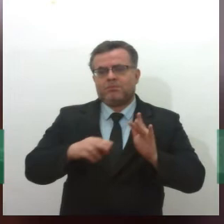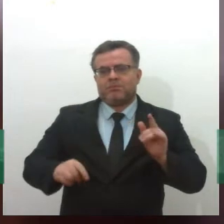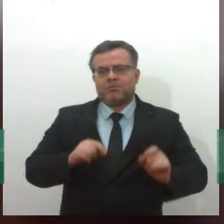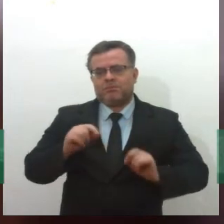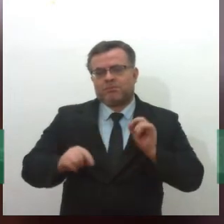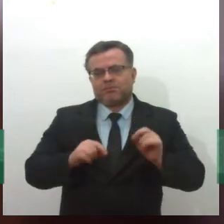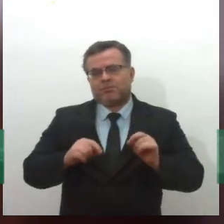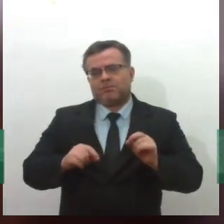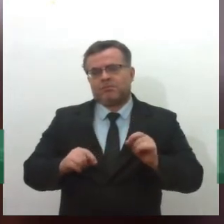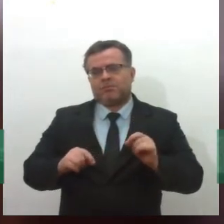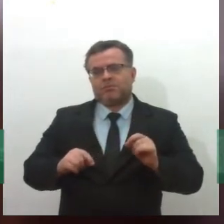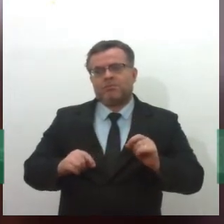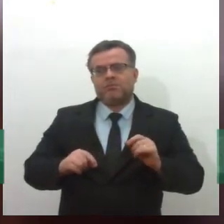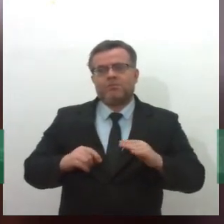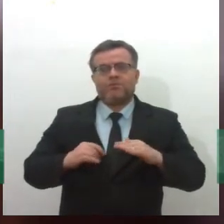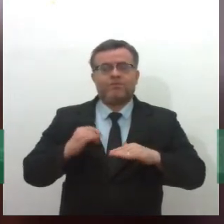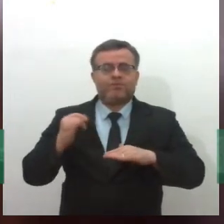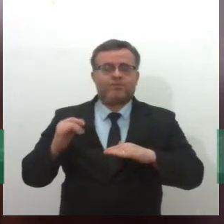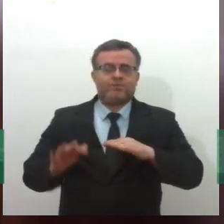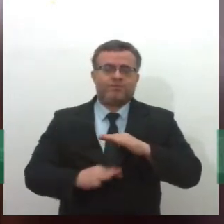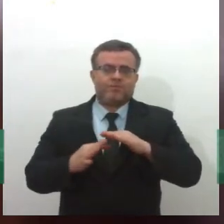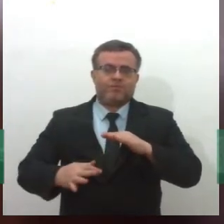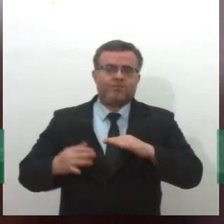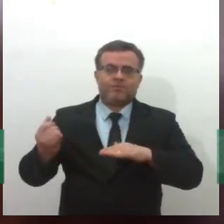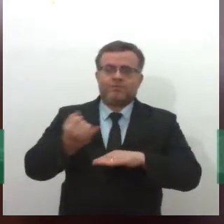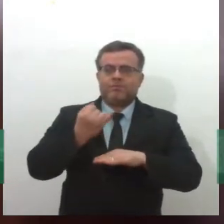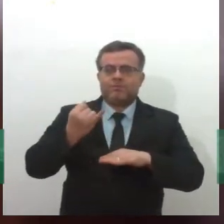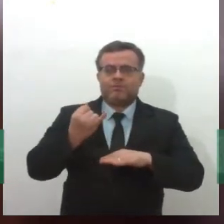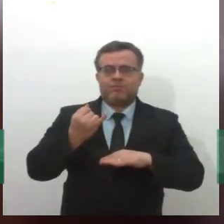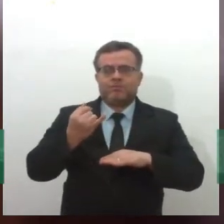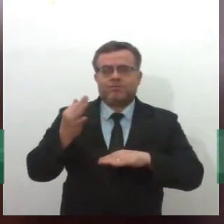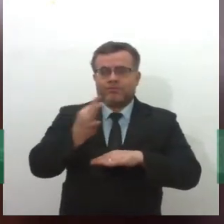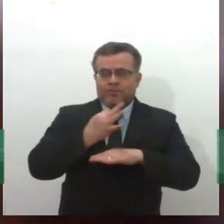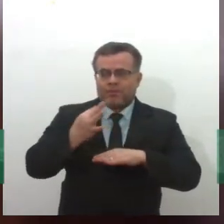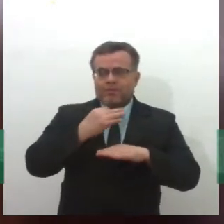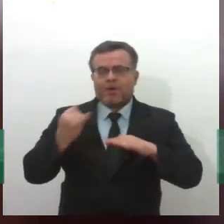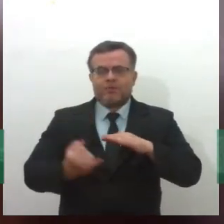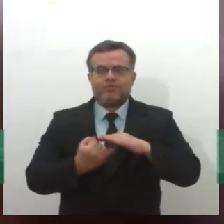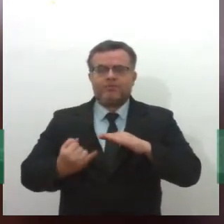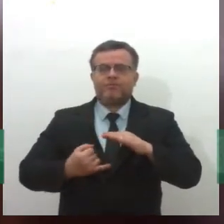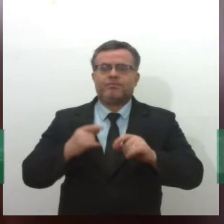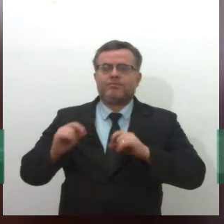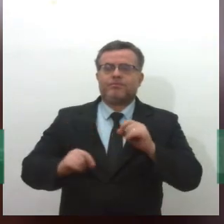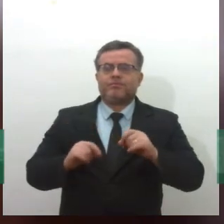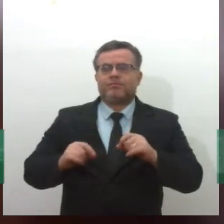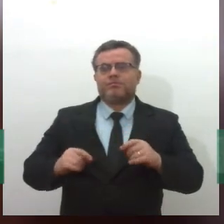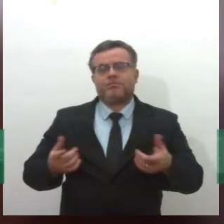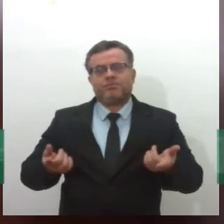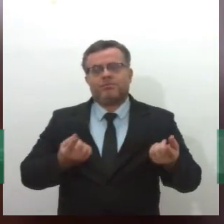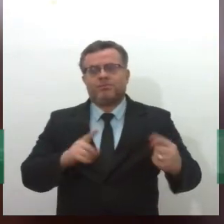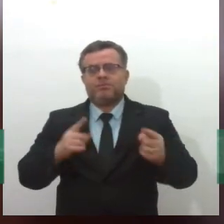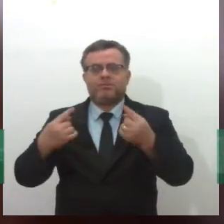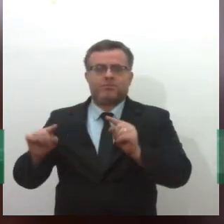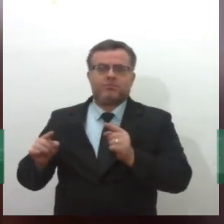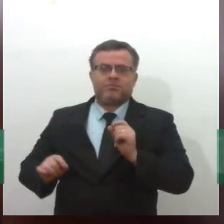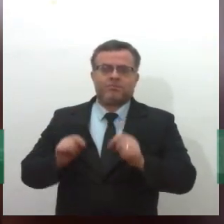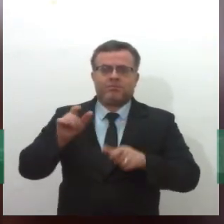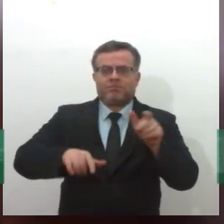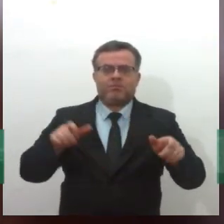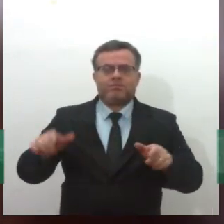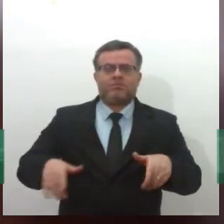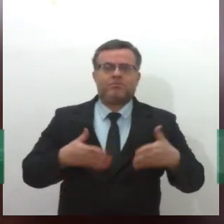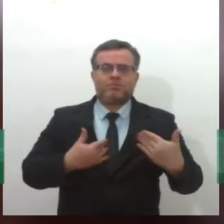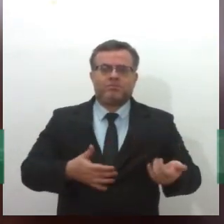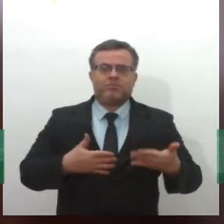e informais do jogo político eleitoral fiquem nas mãos sempre dos homens brancos. Então, a Tenda justamente vem para localizar